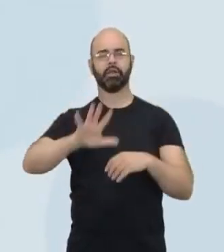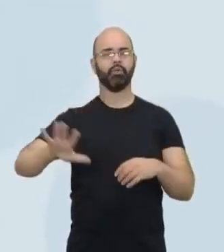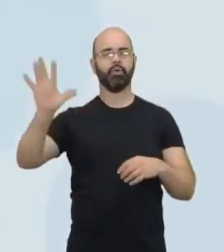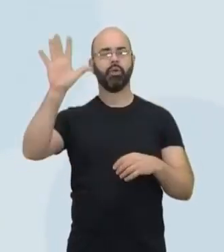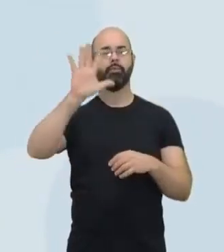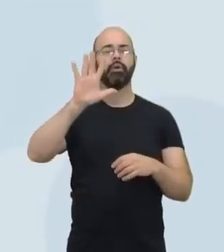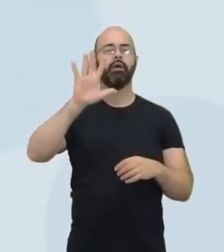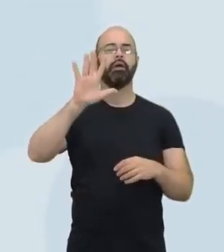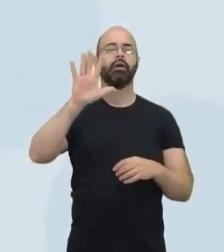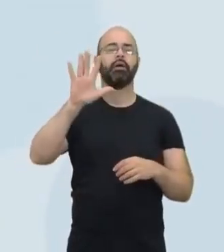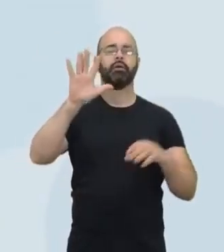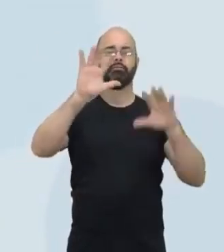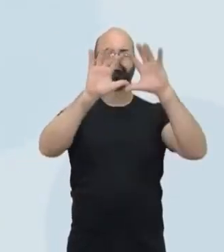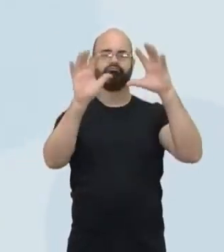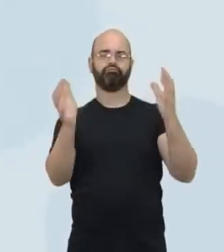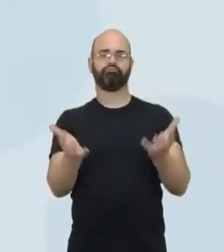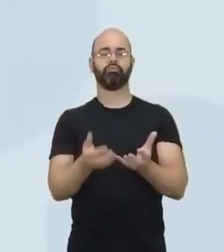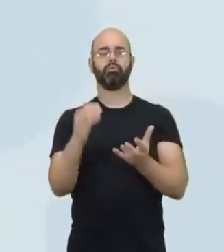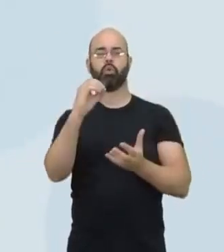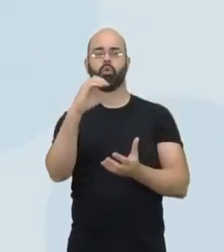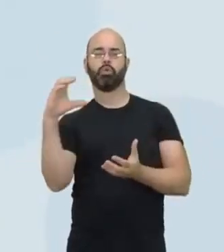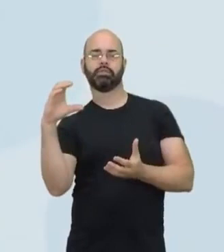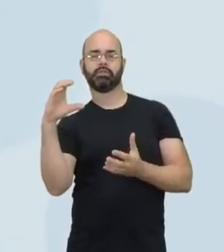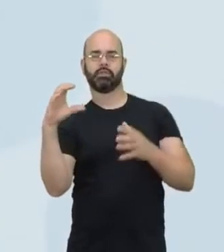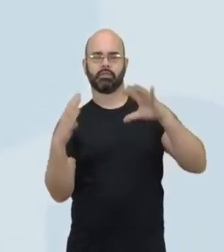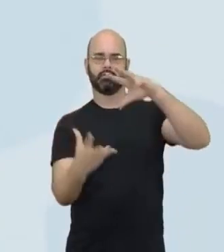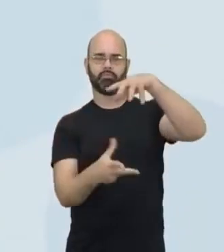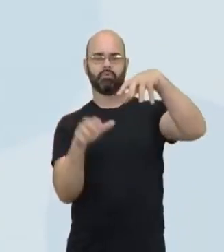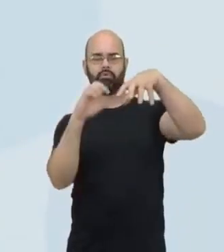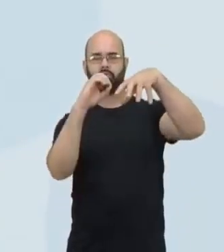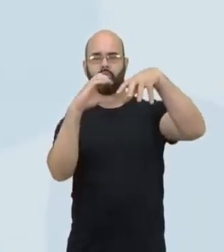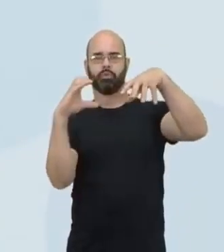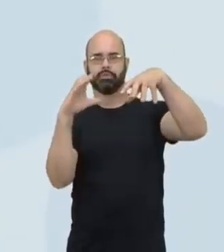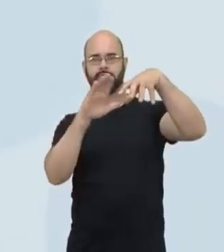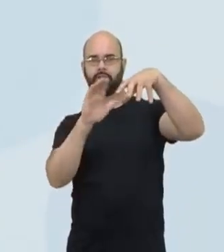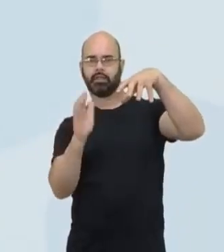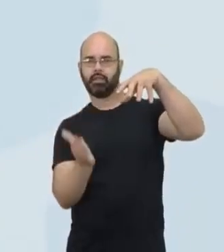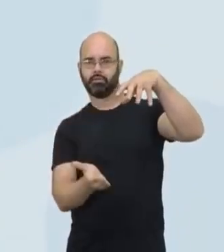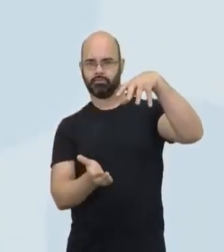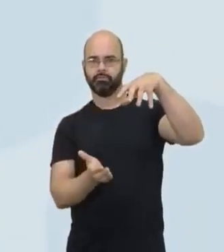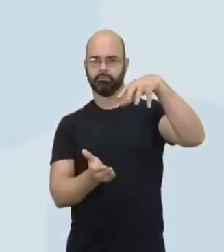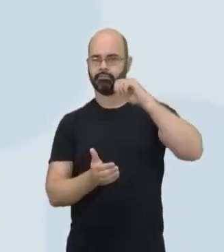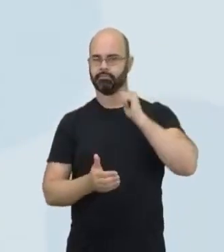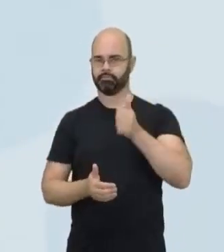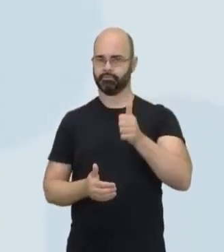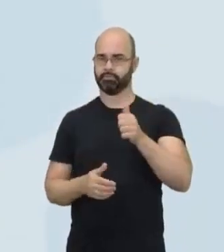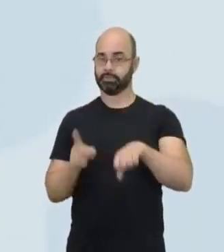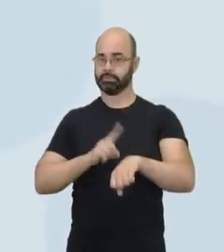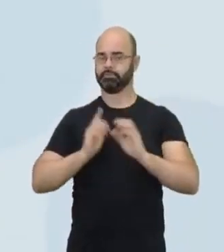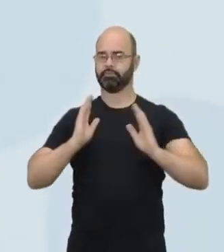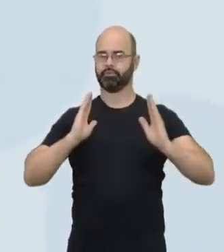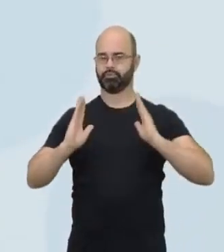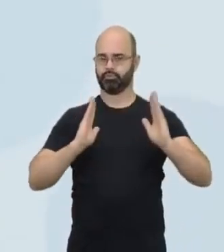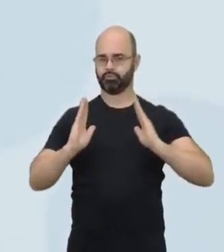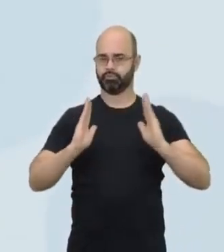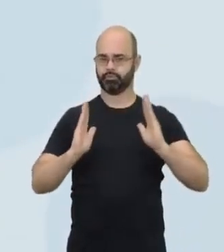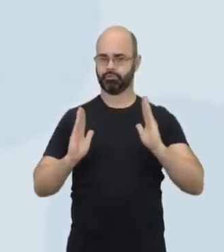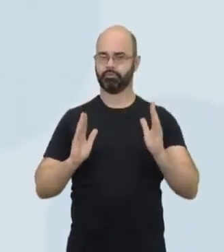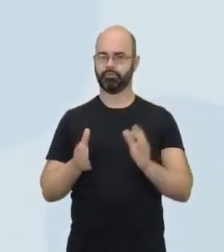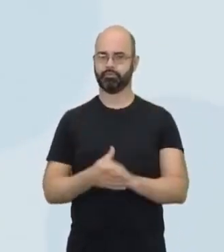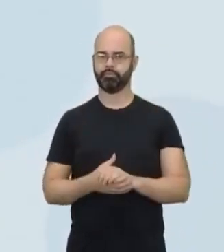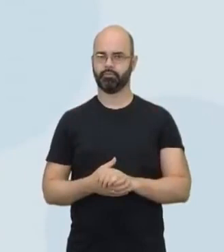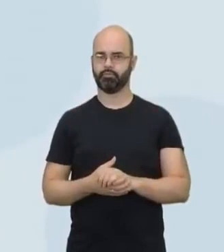Europa Ocidental, ali século V ao XV, a gente está falando deste período, está bem? Então, estamos agora Idade